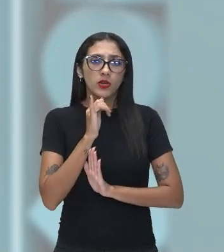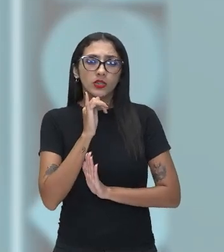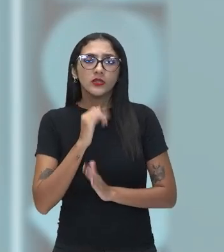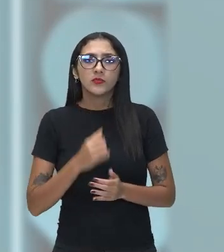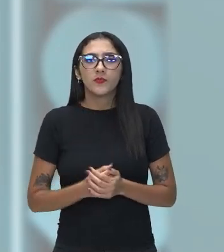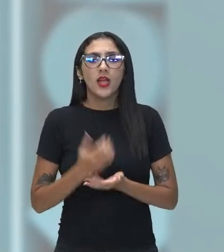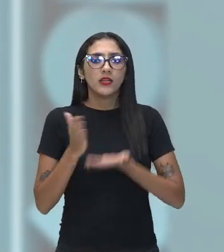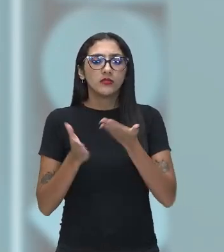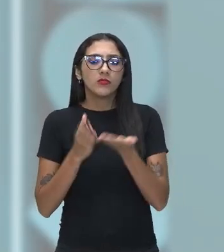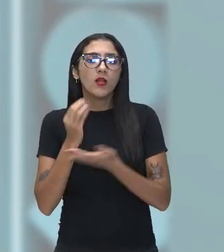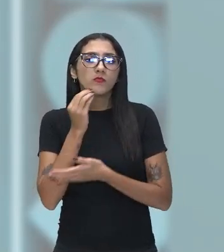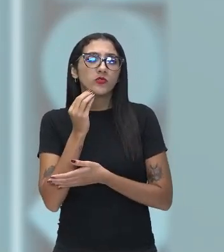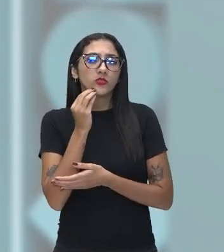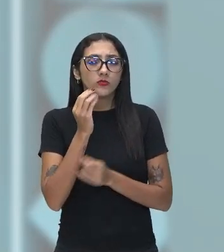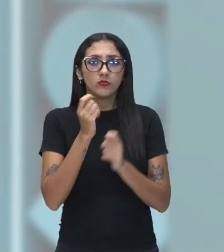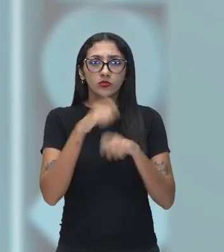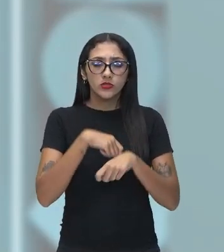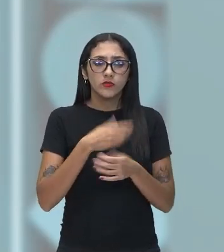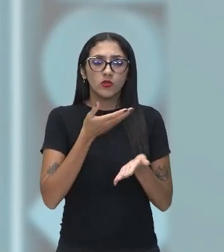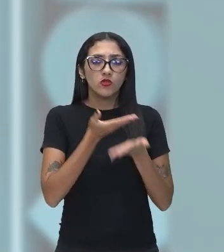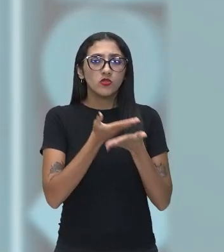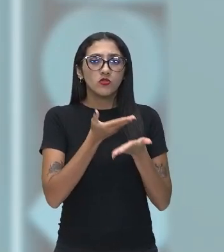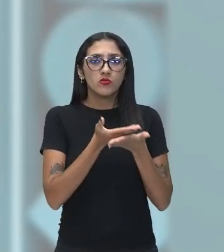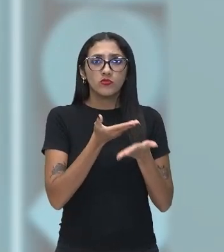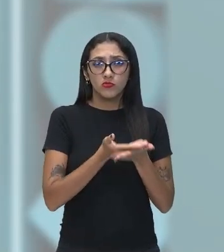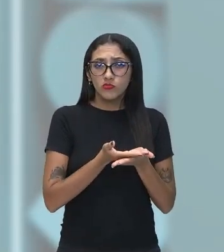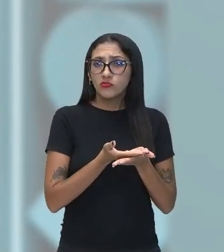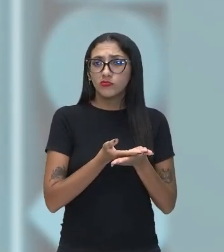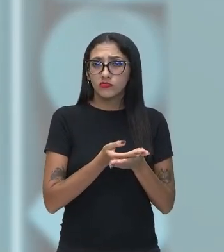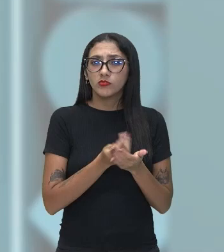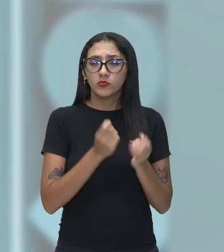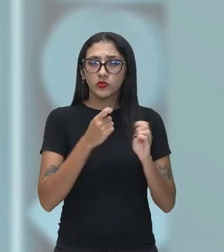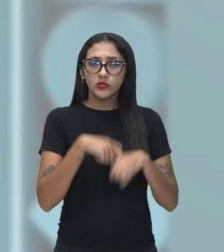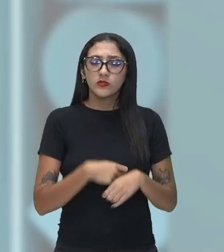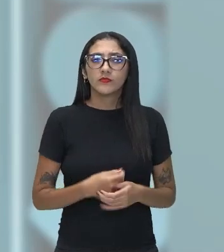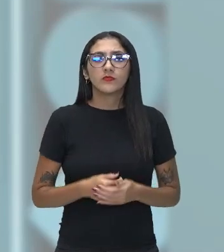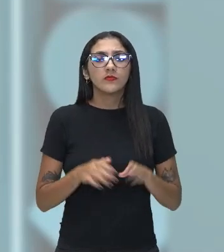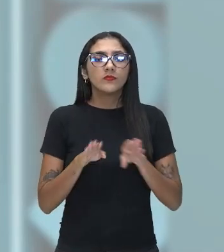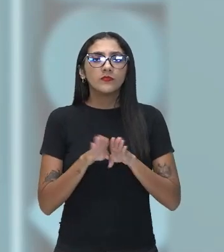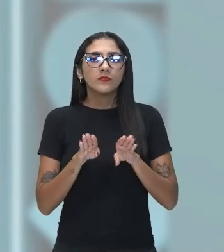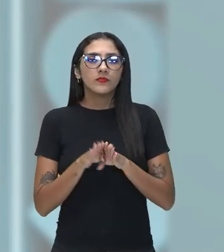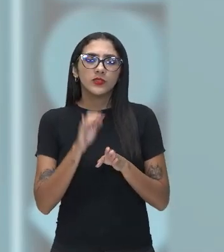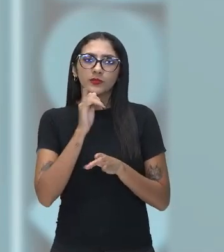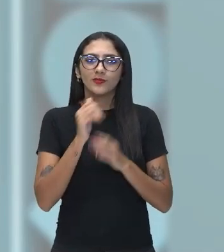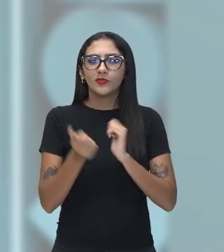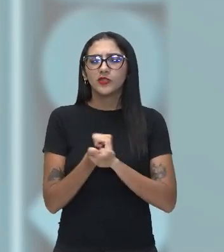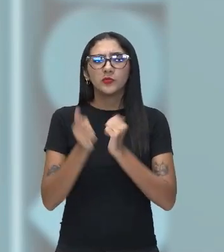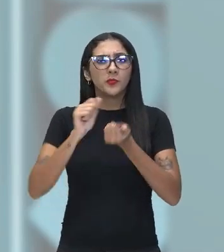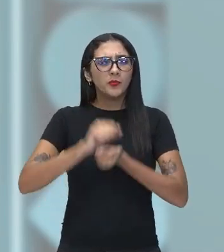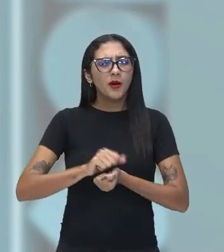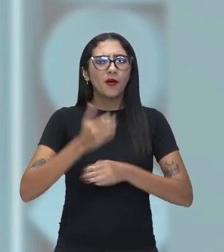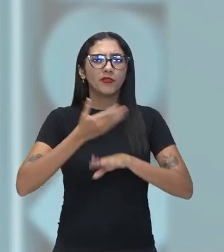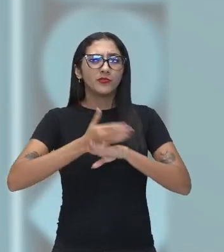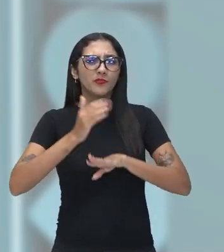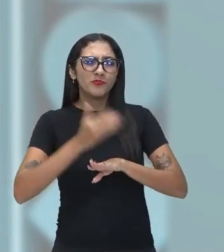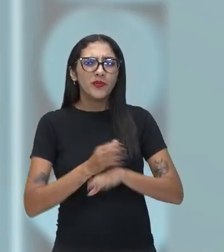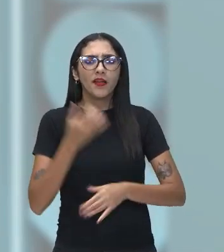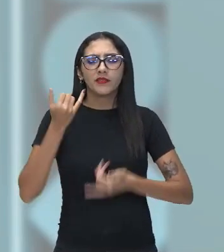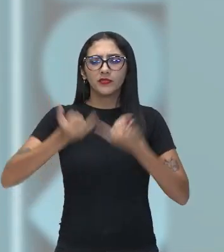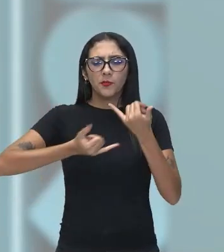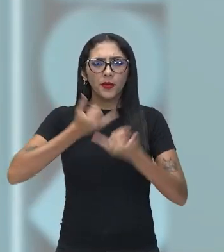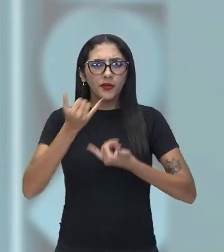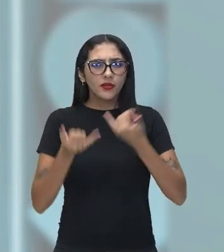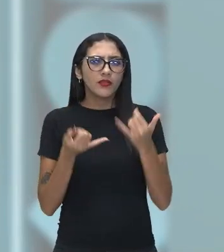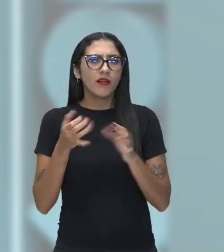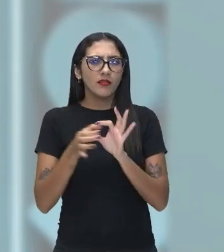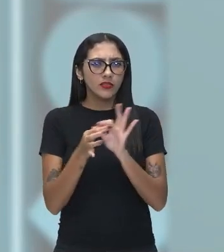escola, o acesso universal da criança à escola, o direito a realizar esportes, a ter o lazer e tantas outras